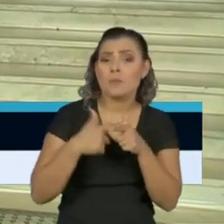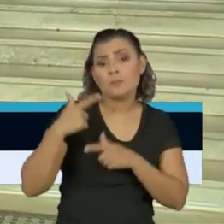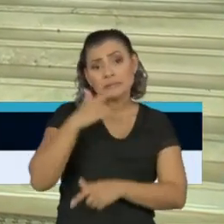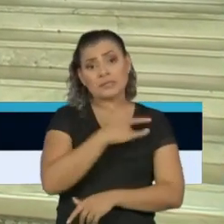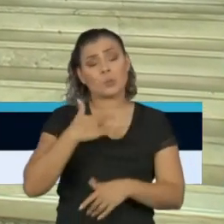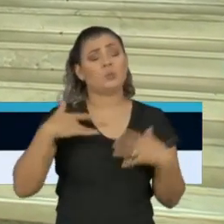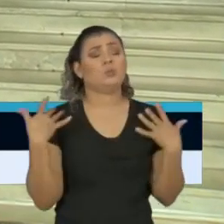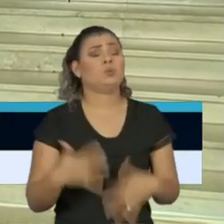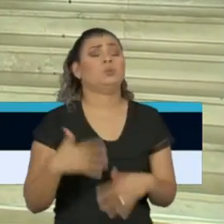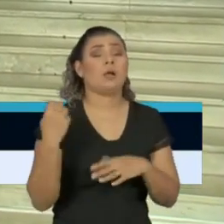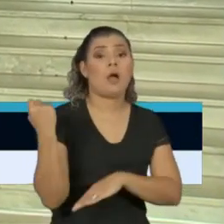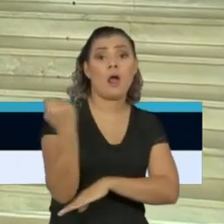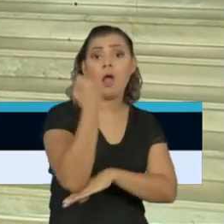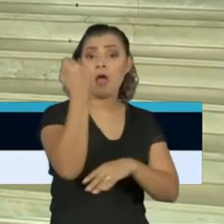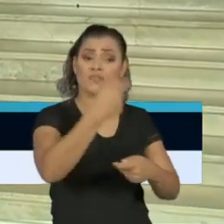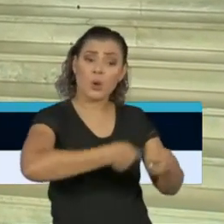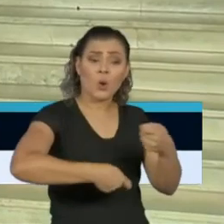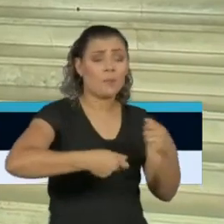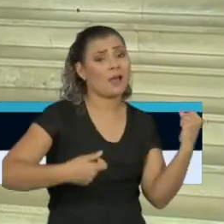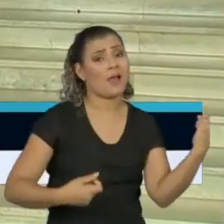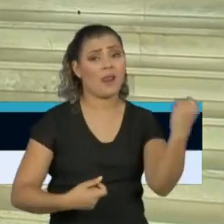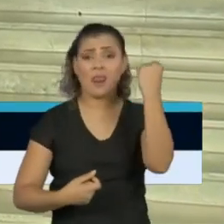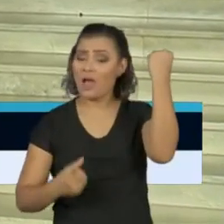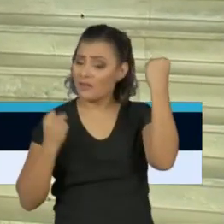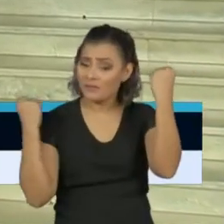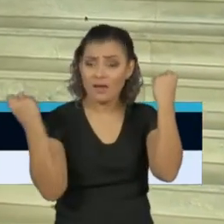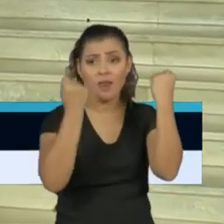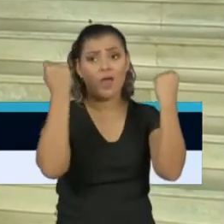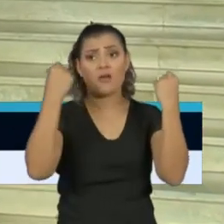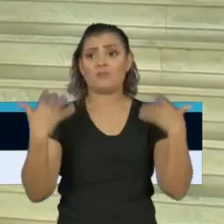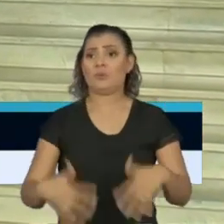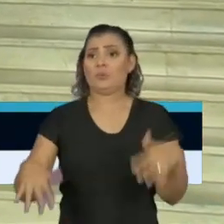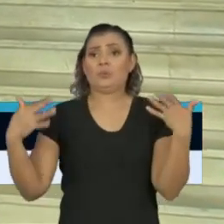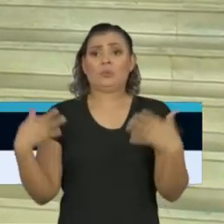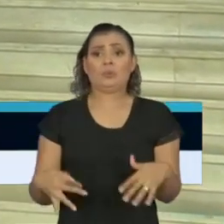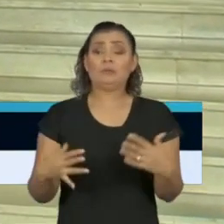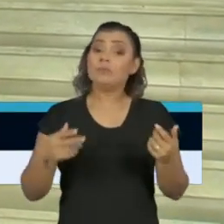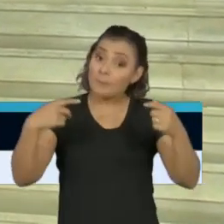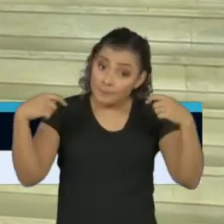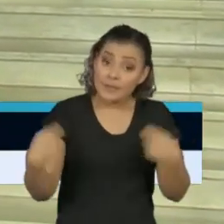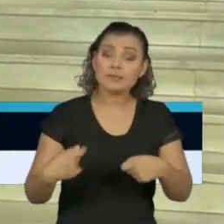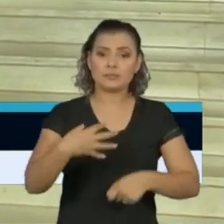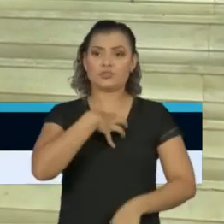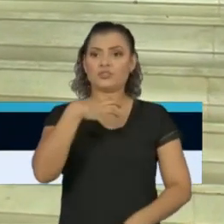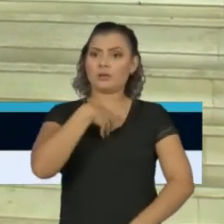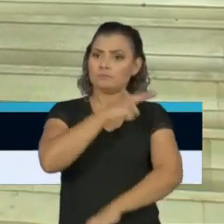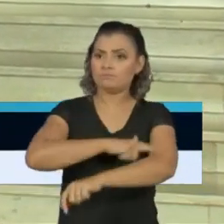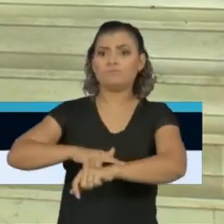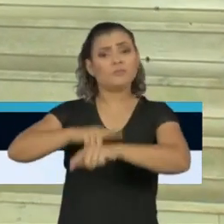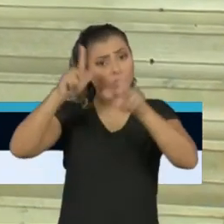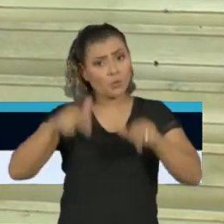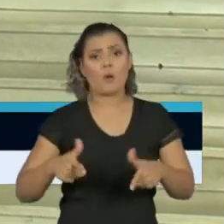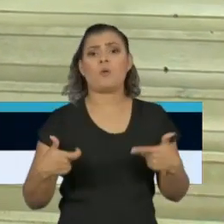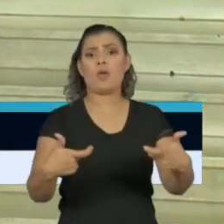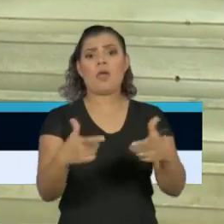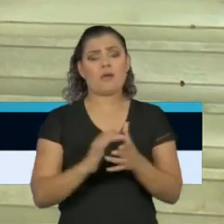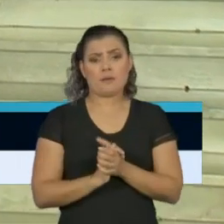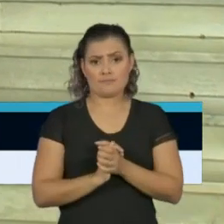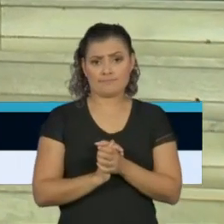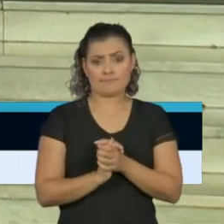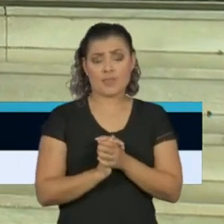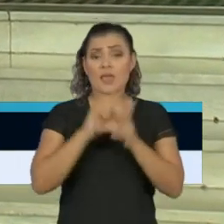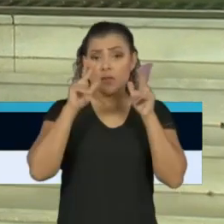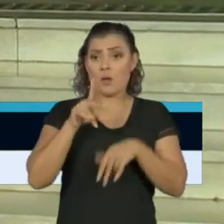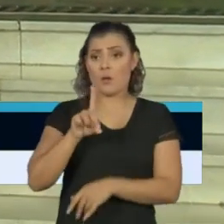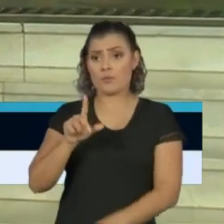crise econômica gravíssima. Isso, evidentemente, exige comportamento de guerra. Como o doutor